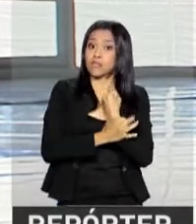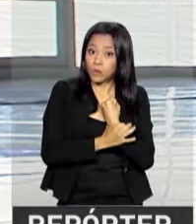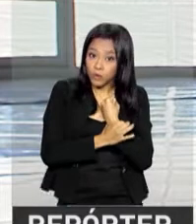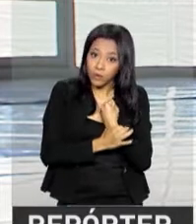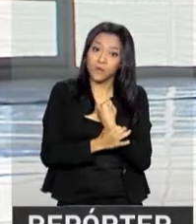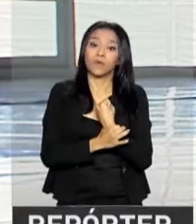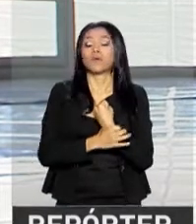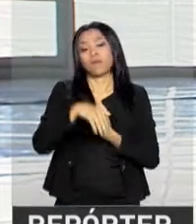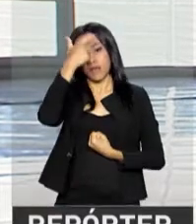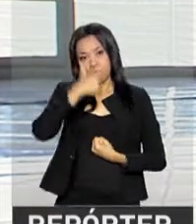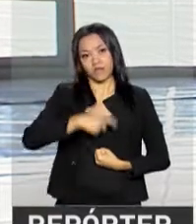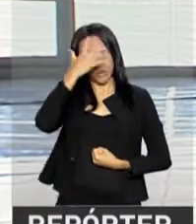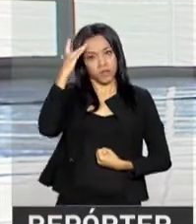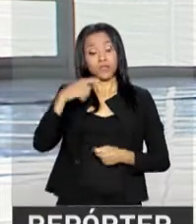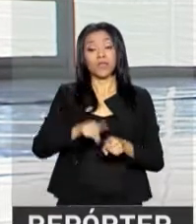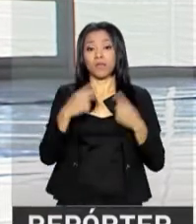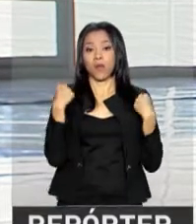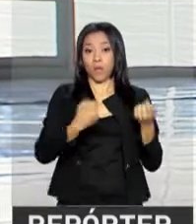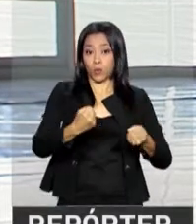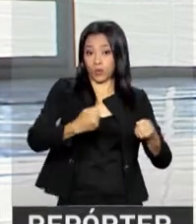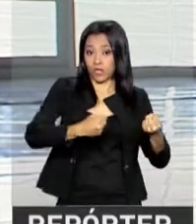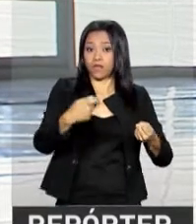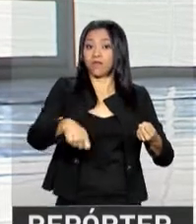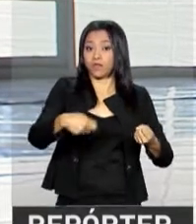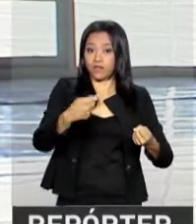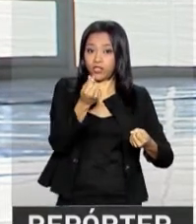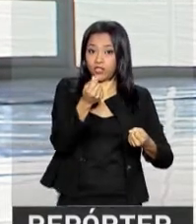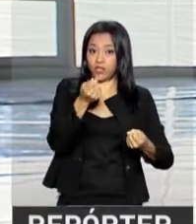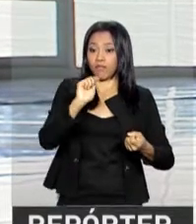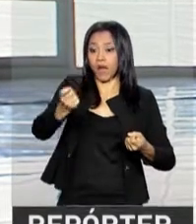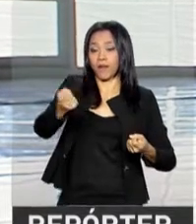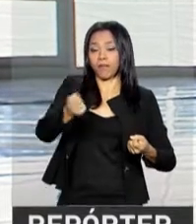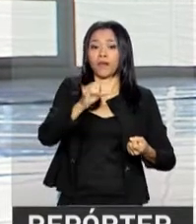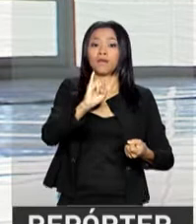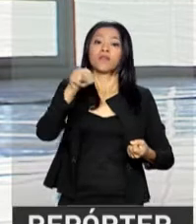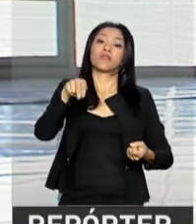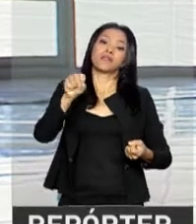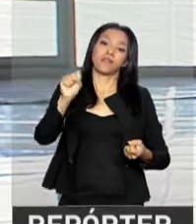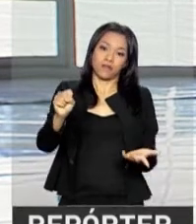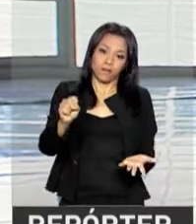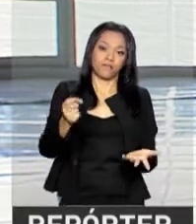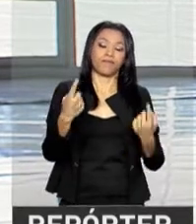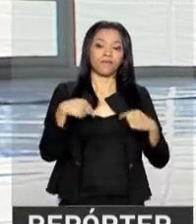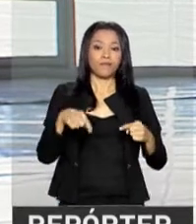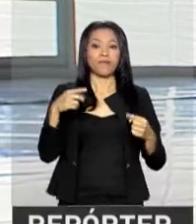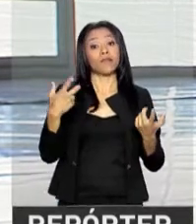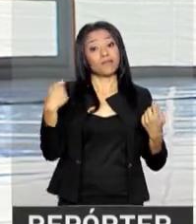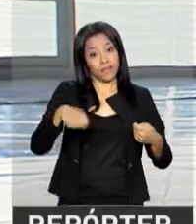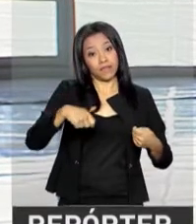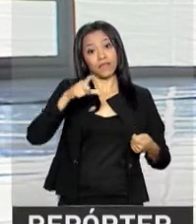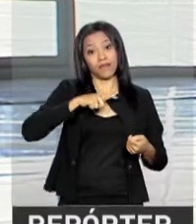para passageiros eo motorista também vai ter que contribuir com o inss os motoristas terão que ter a